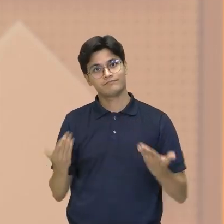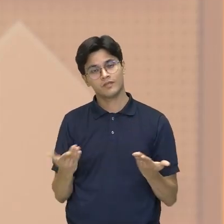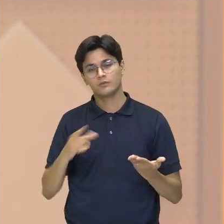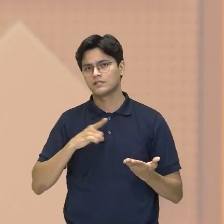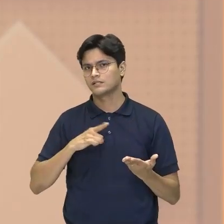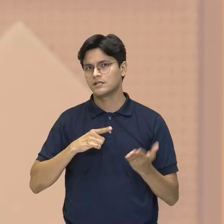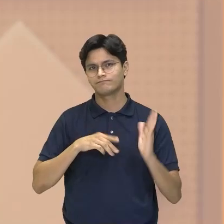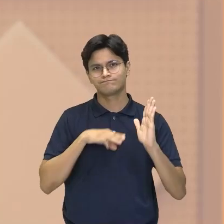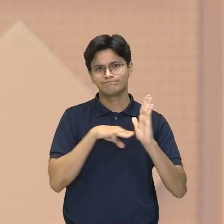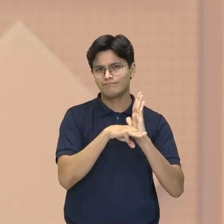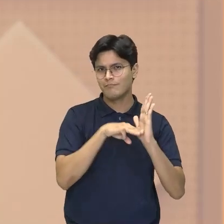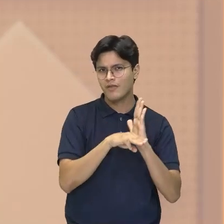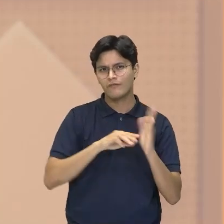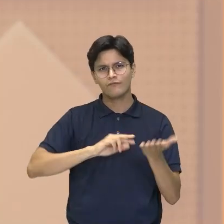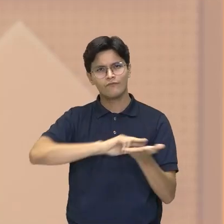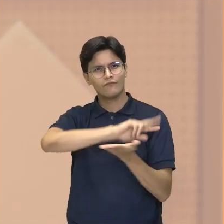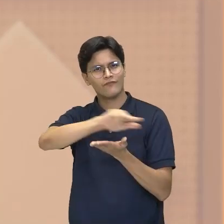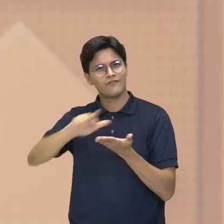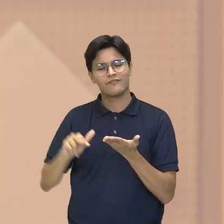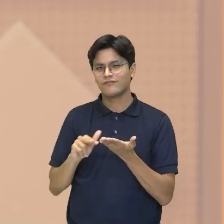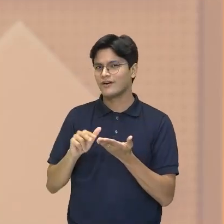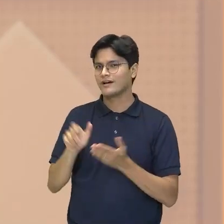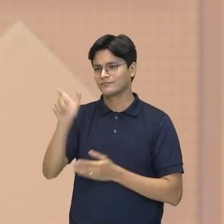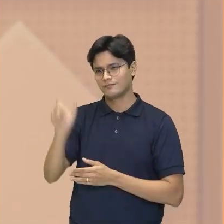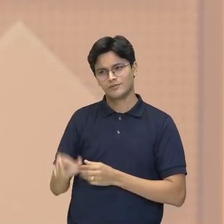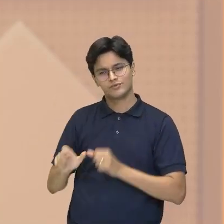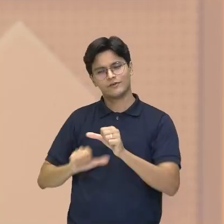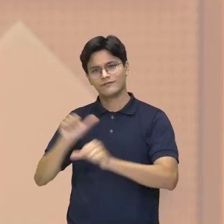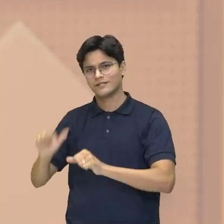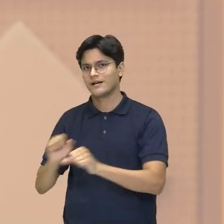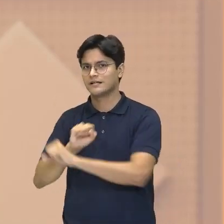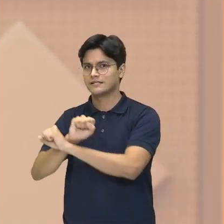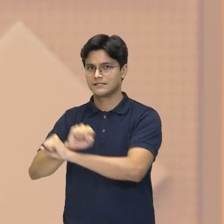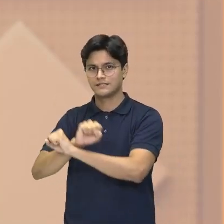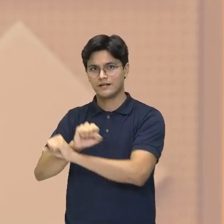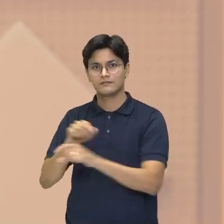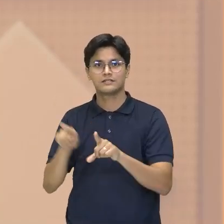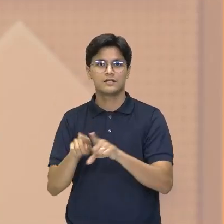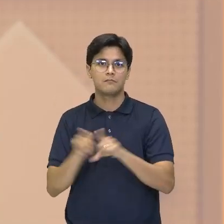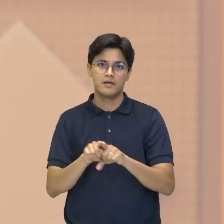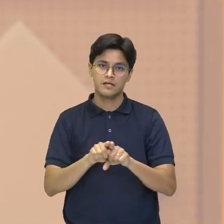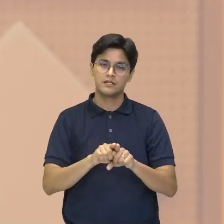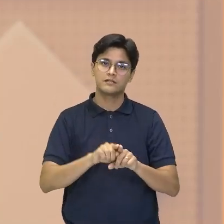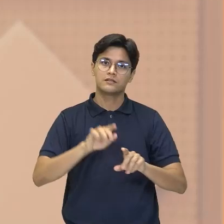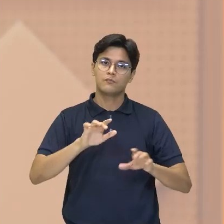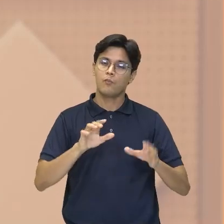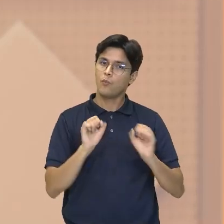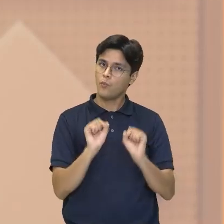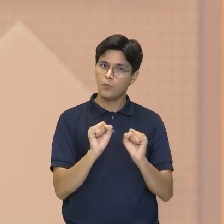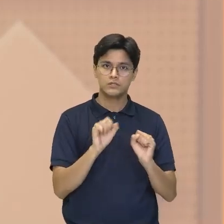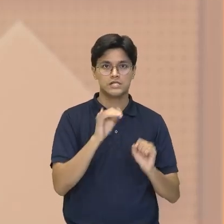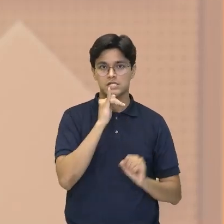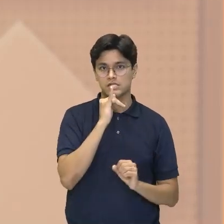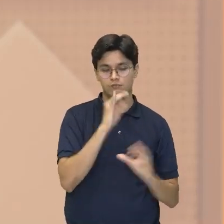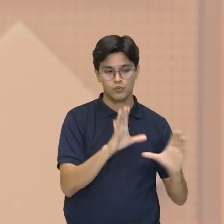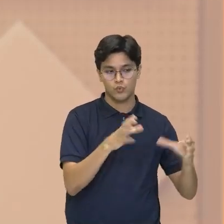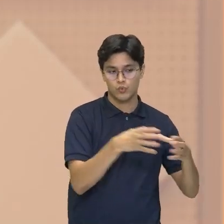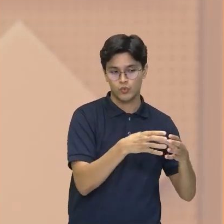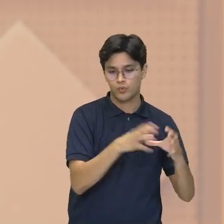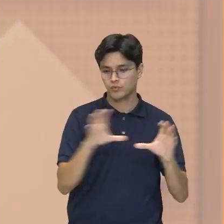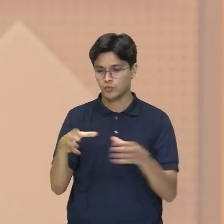tornar escravizada. E ainda através da imposição de um grupo sobre outro grupo